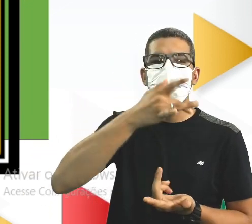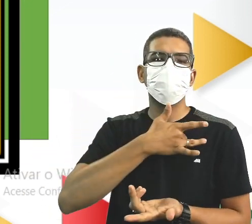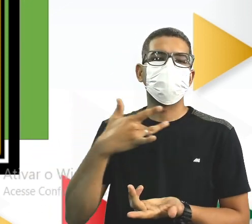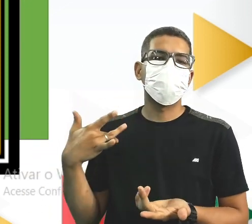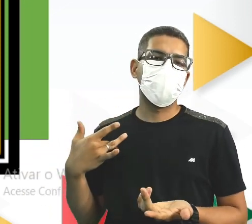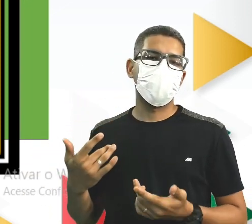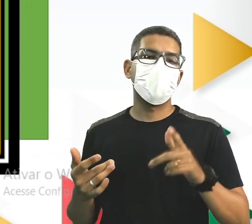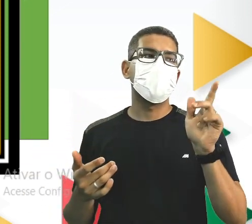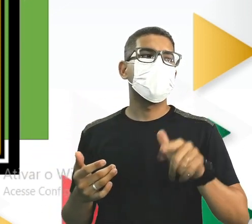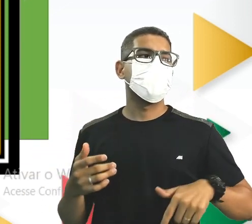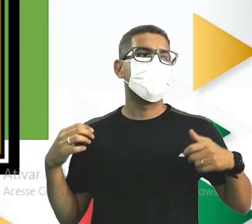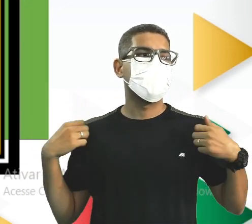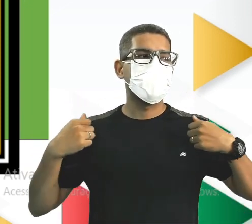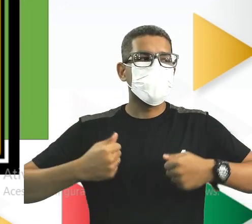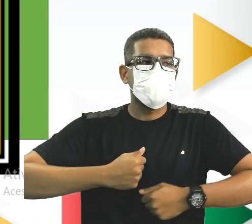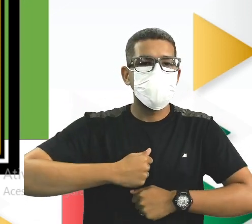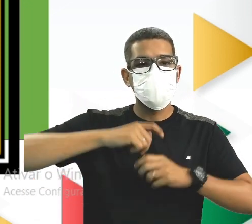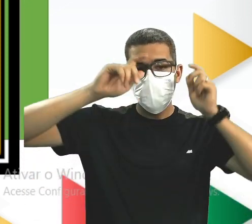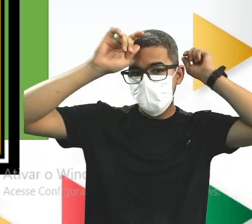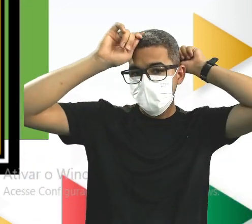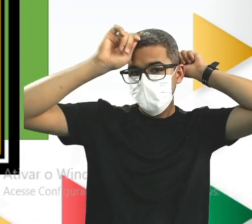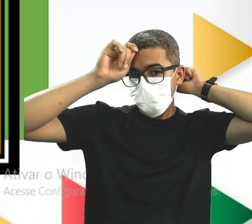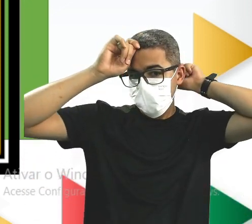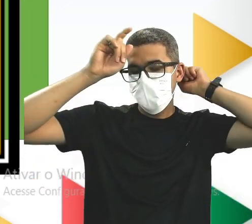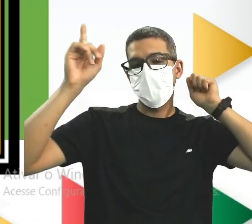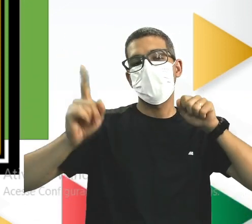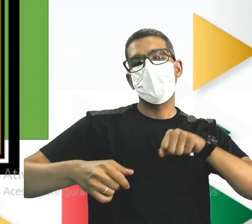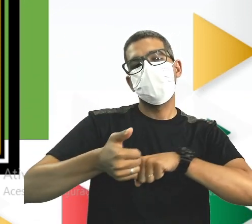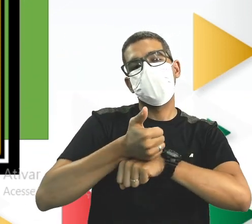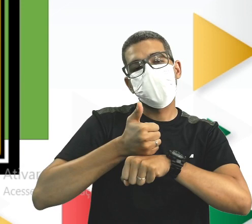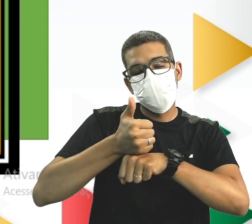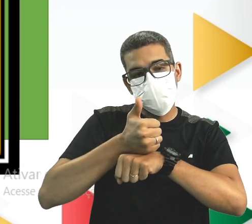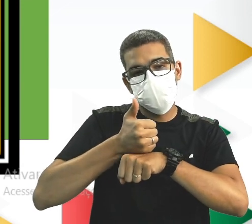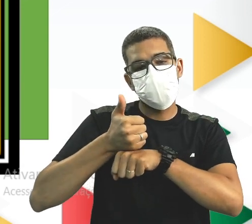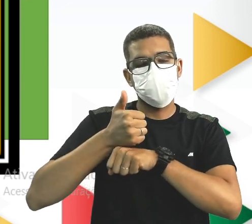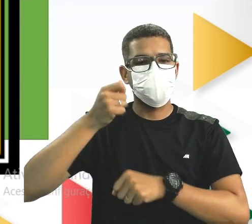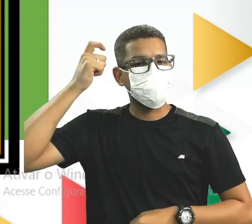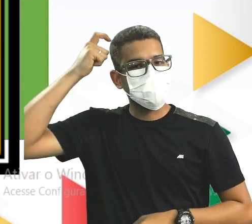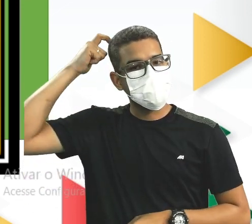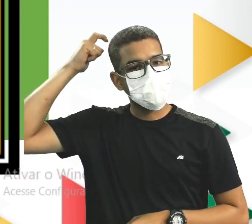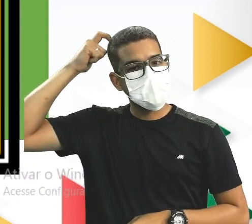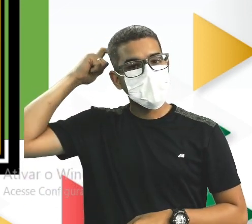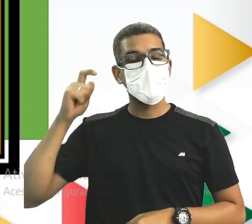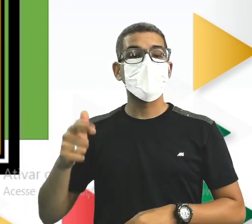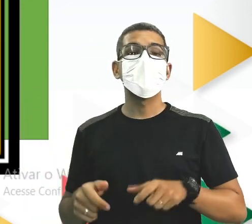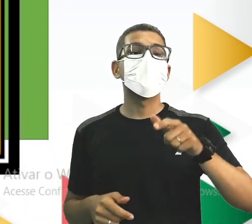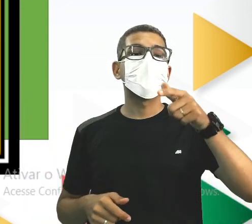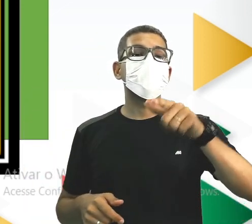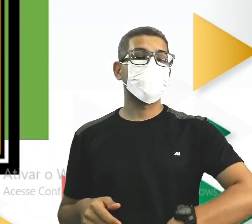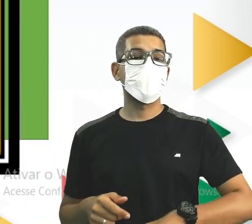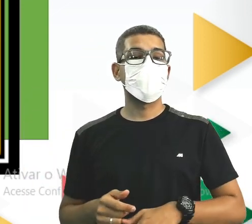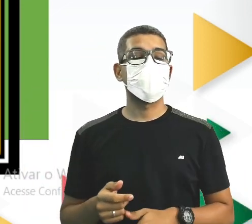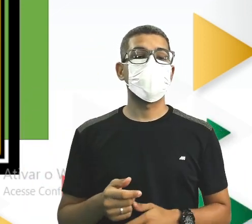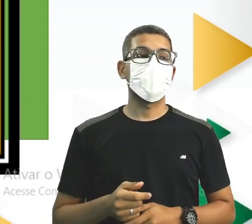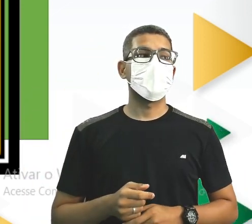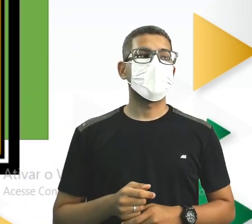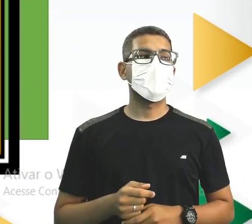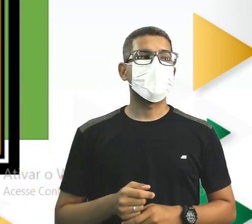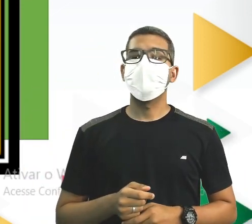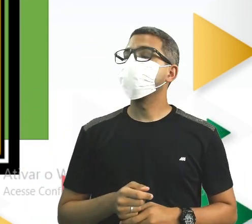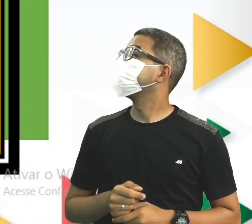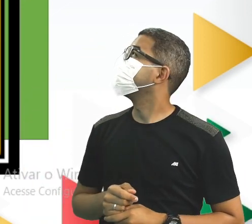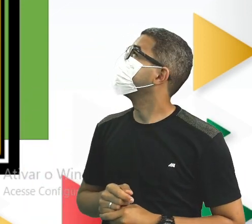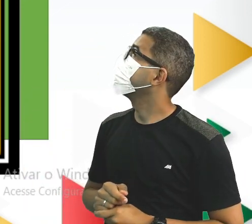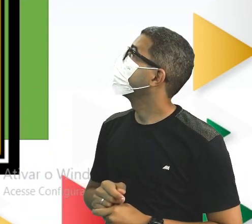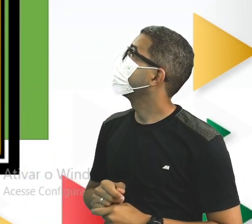pessoa com macacão, um chapeuzinho. Aí já iria ter profissões. Já outra tem um capzinho de